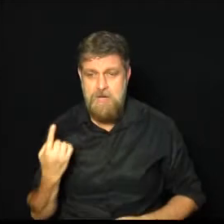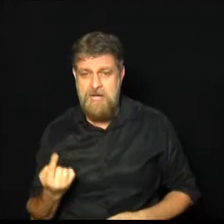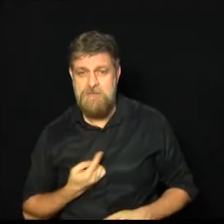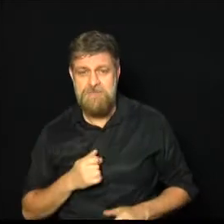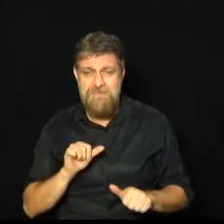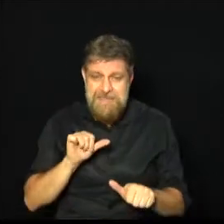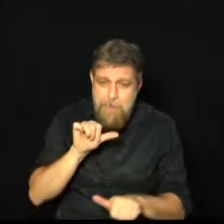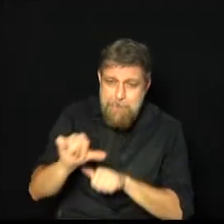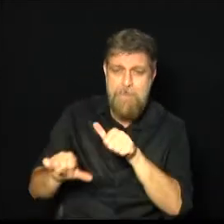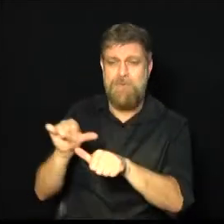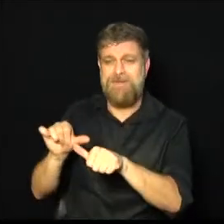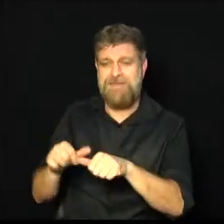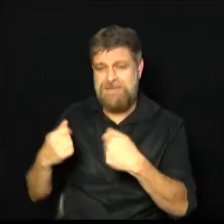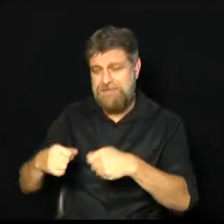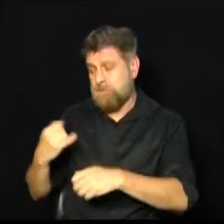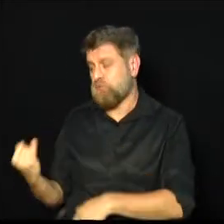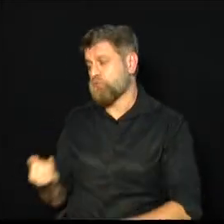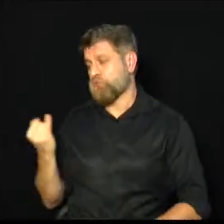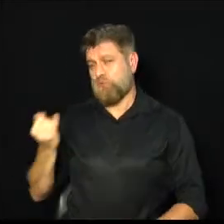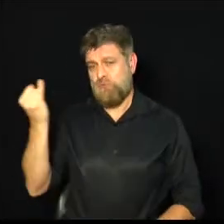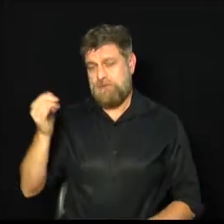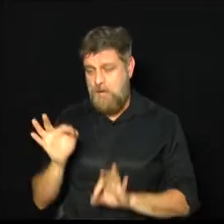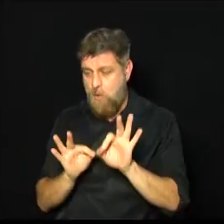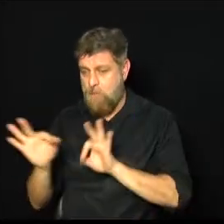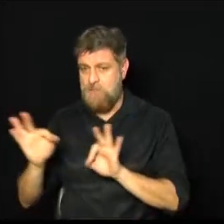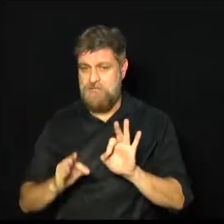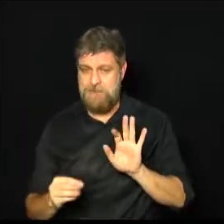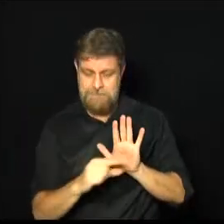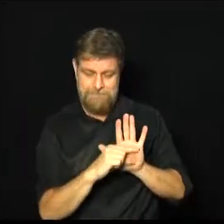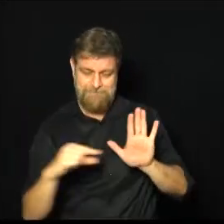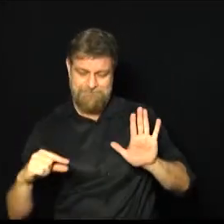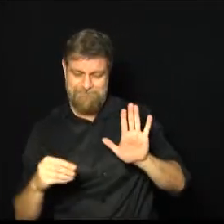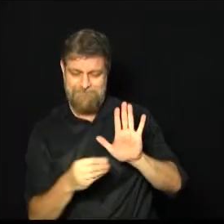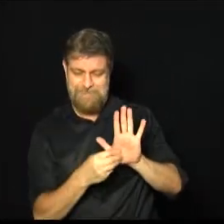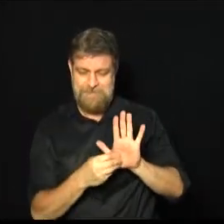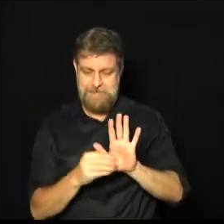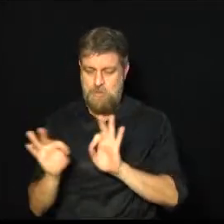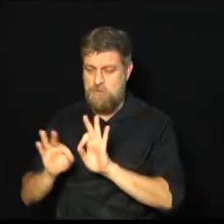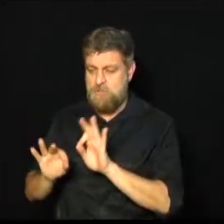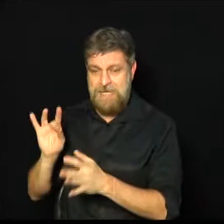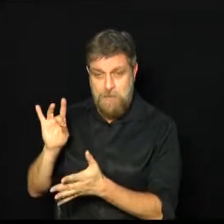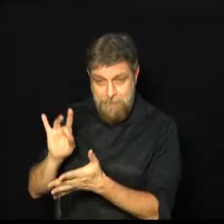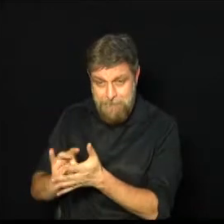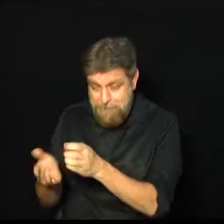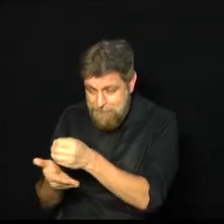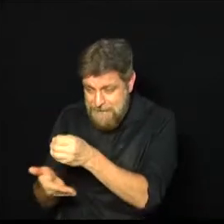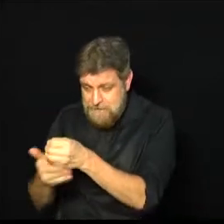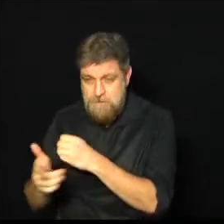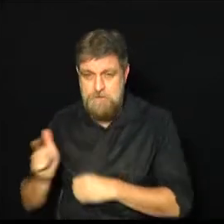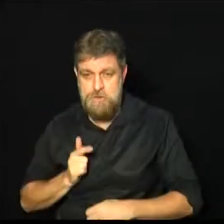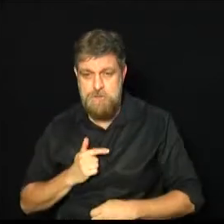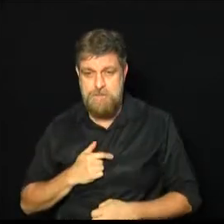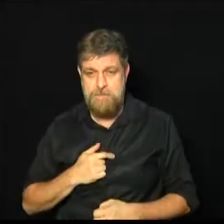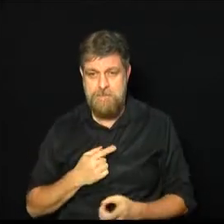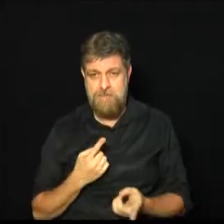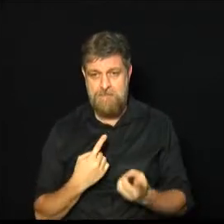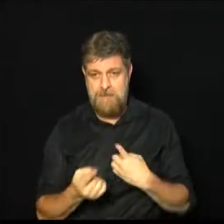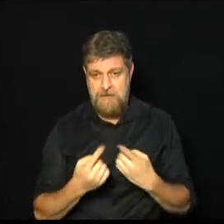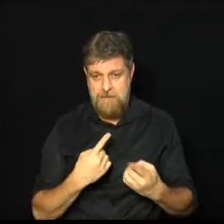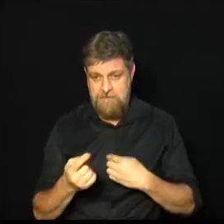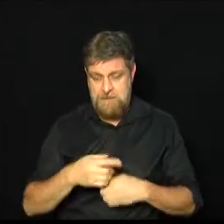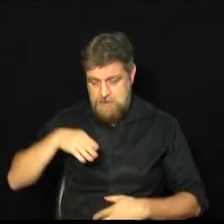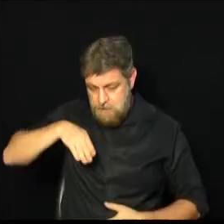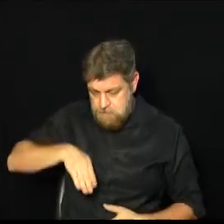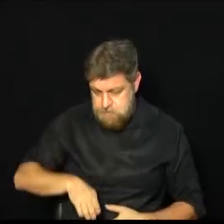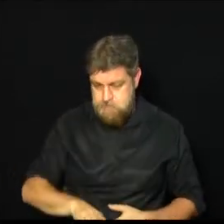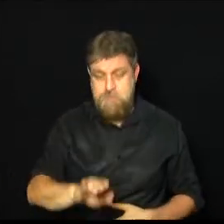mudança importante do projeto. O projeto básico previa que a Avenida John Boy